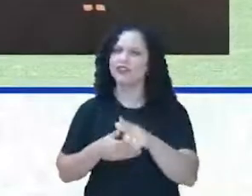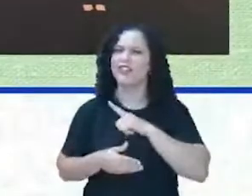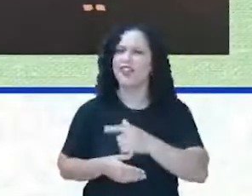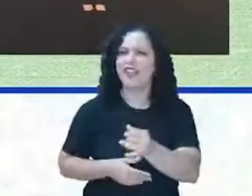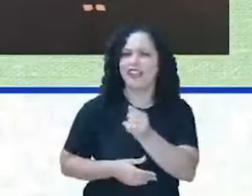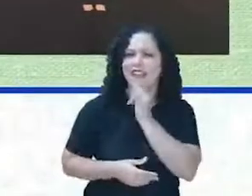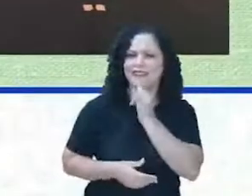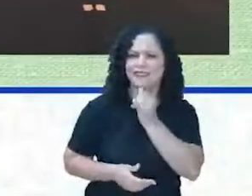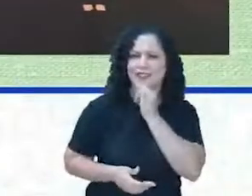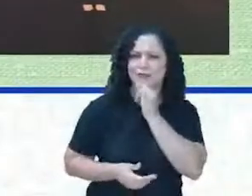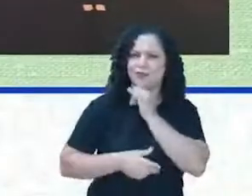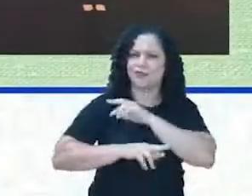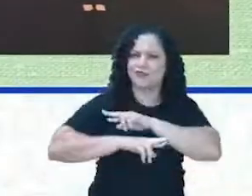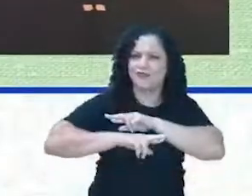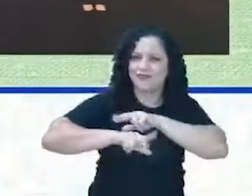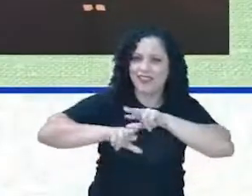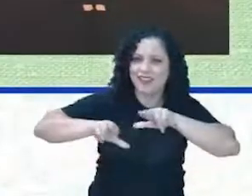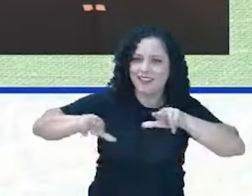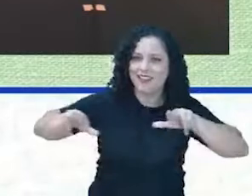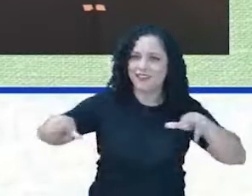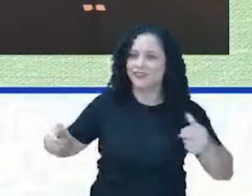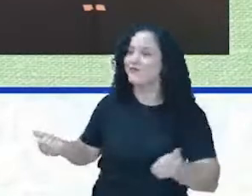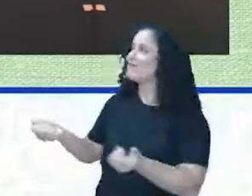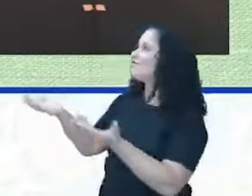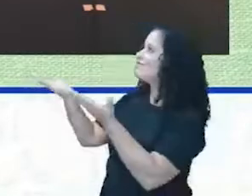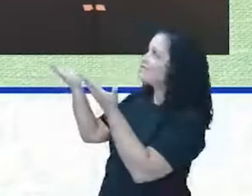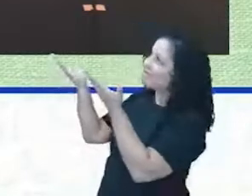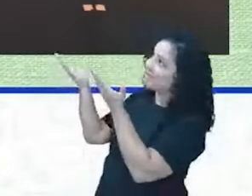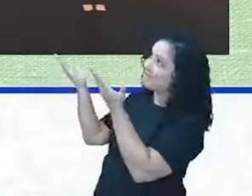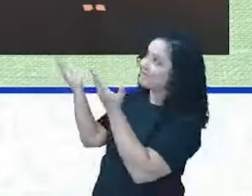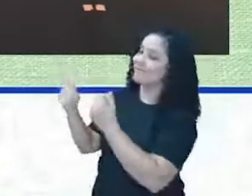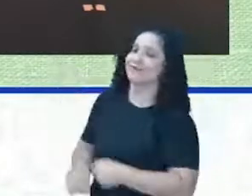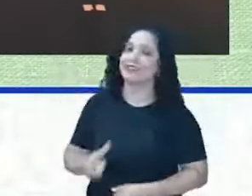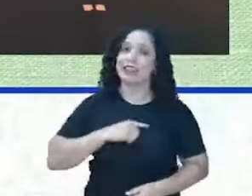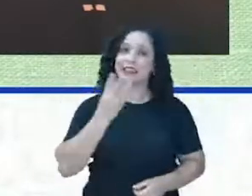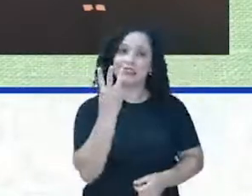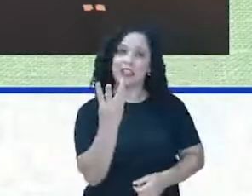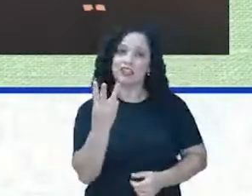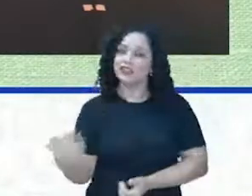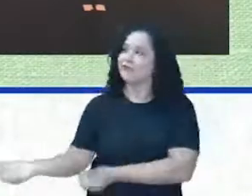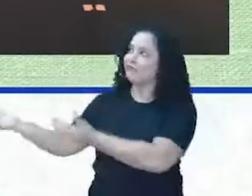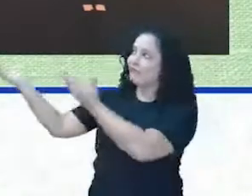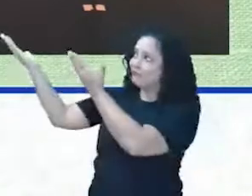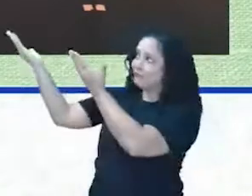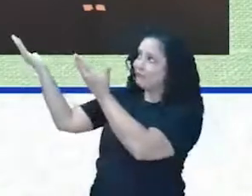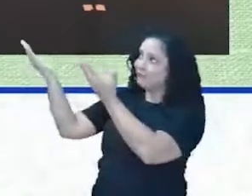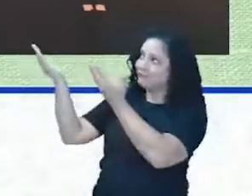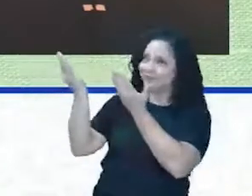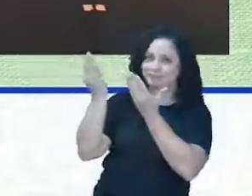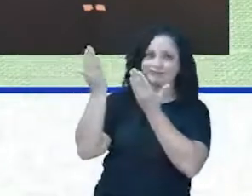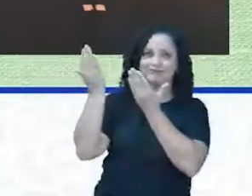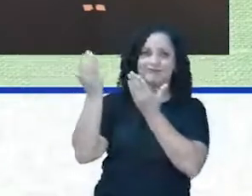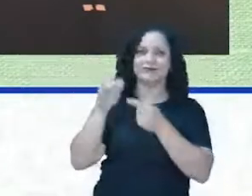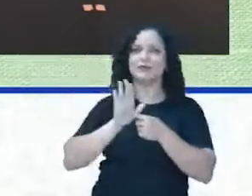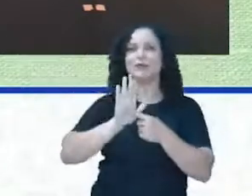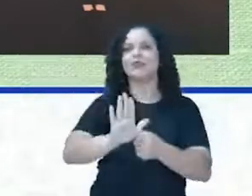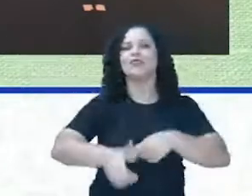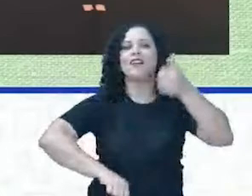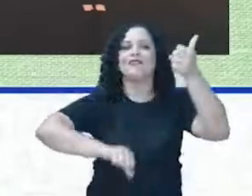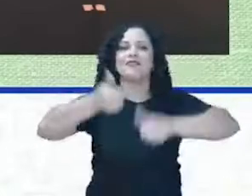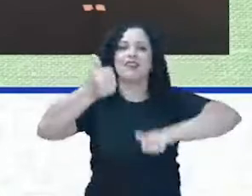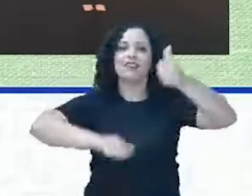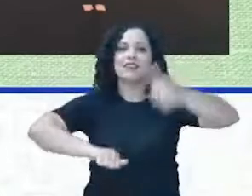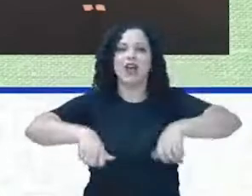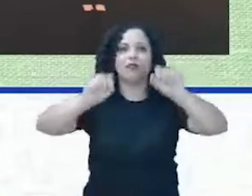tem exemplos disso que eu acabei de dizer, né? As fotografias, né? Nós temos 3 fotografias, tá? Elas servem para a gente analisar